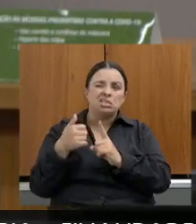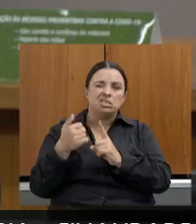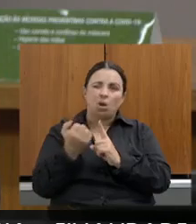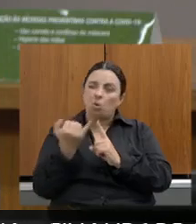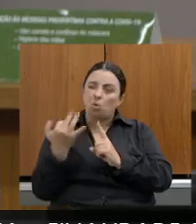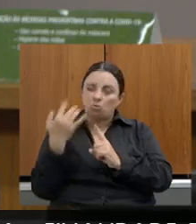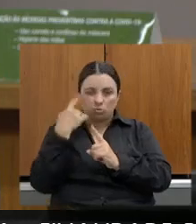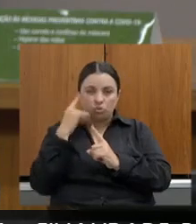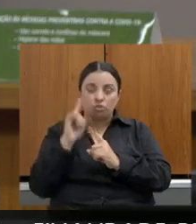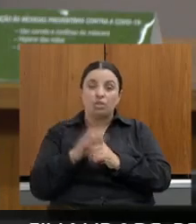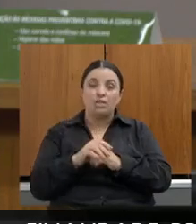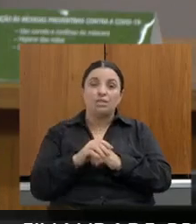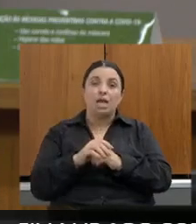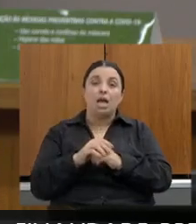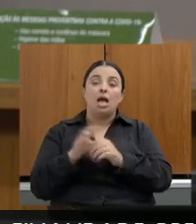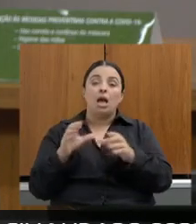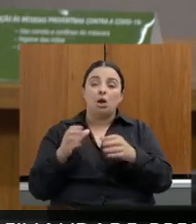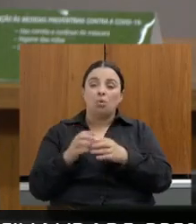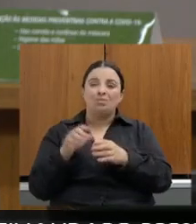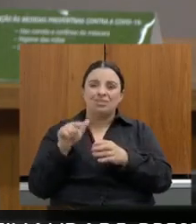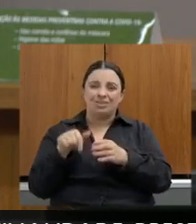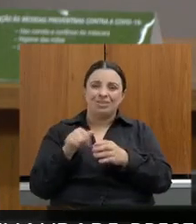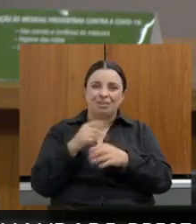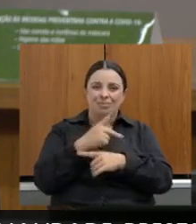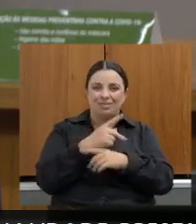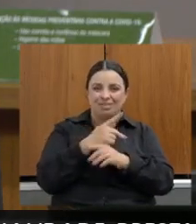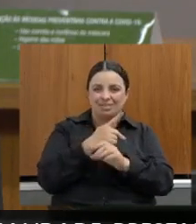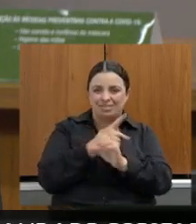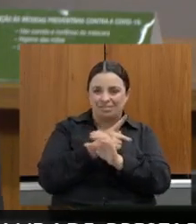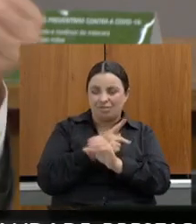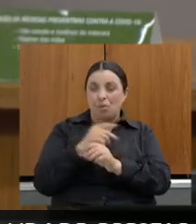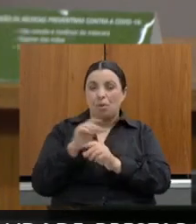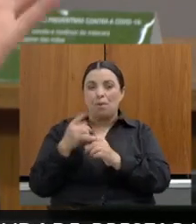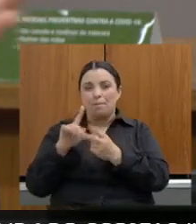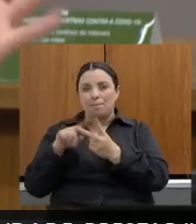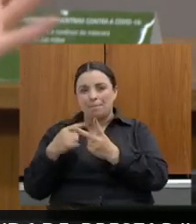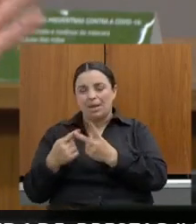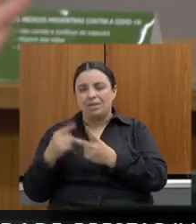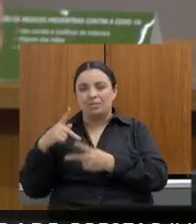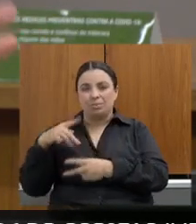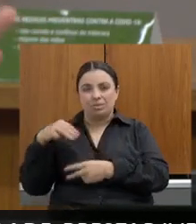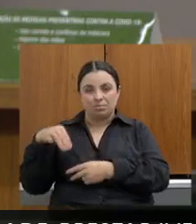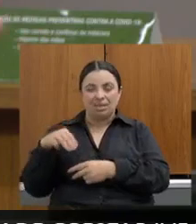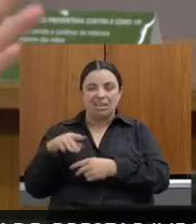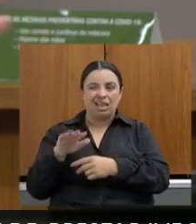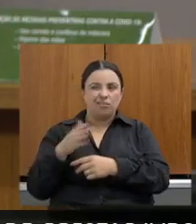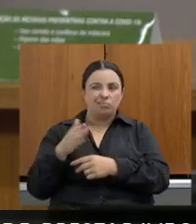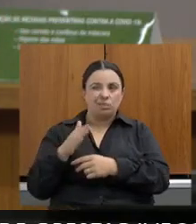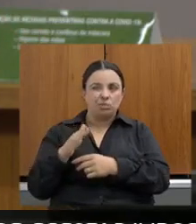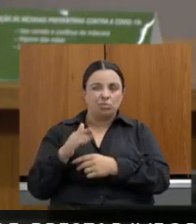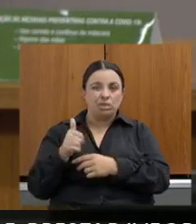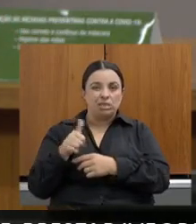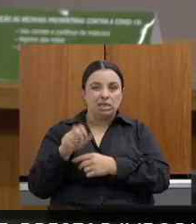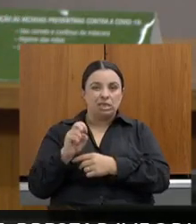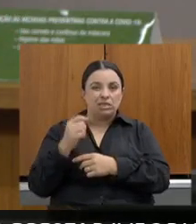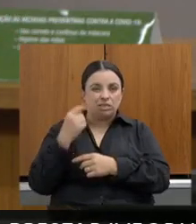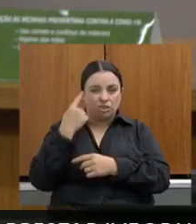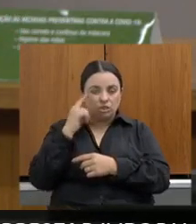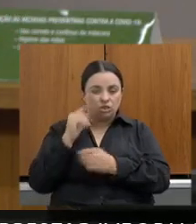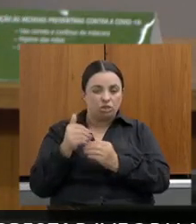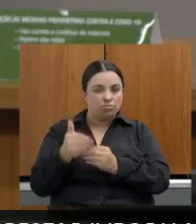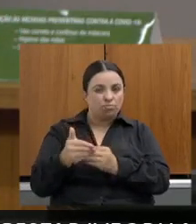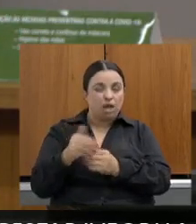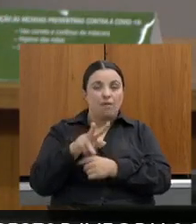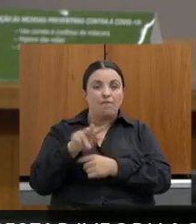Civil com a polícia militar E nós daqui a mais ou menos uns 15 dias eu imagino que já vai encerrar um relatório